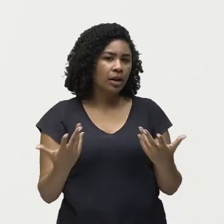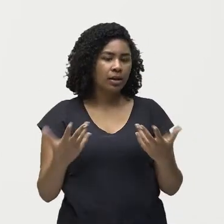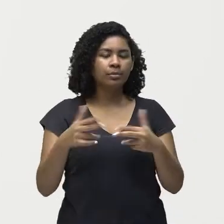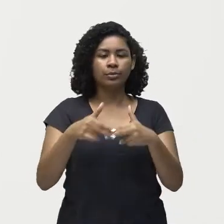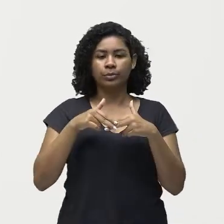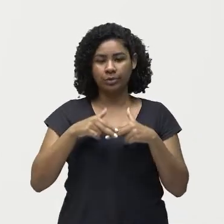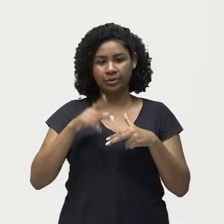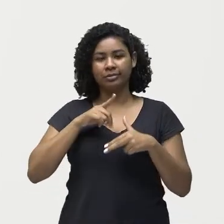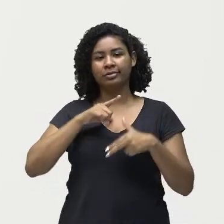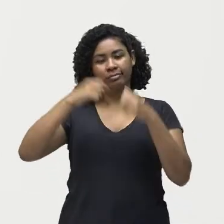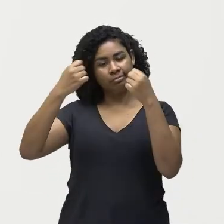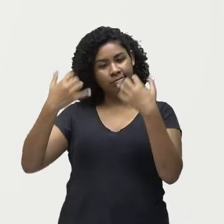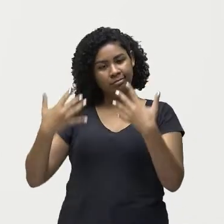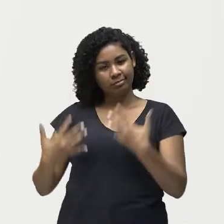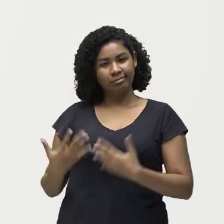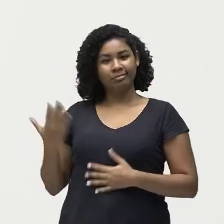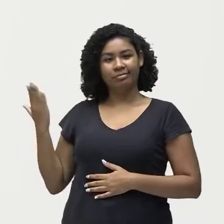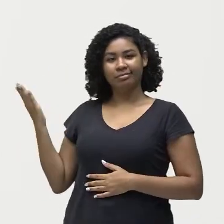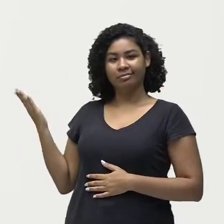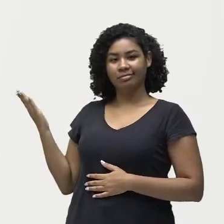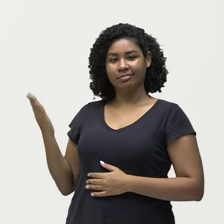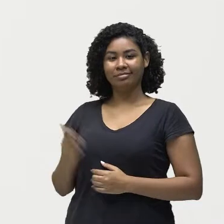no passado.